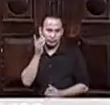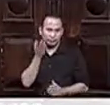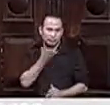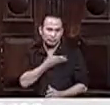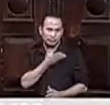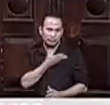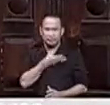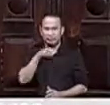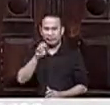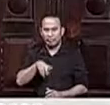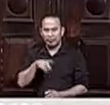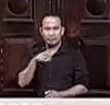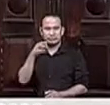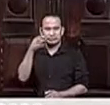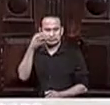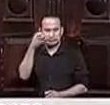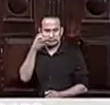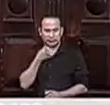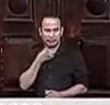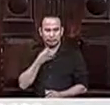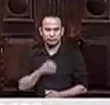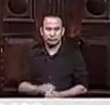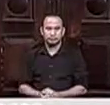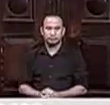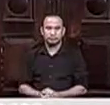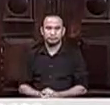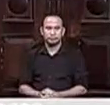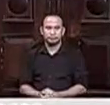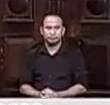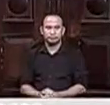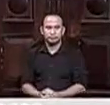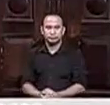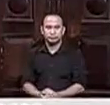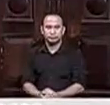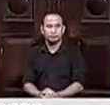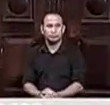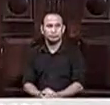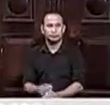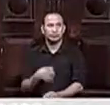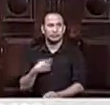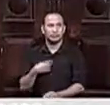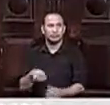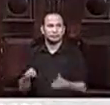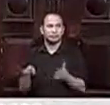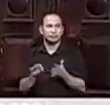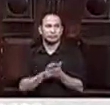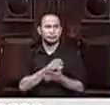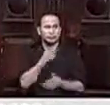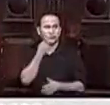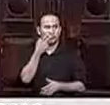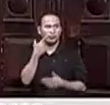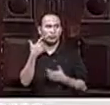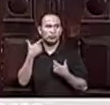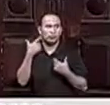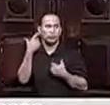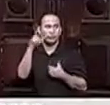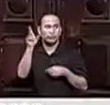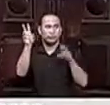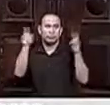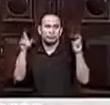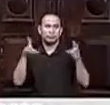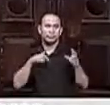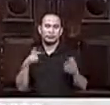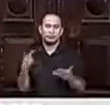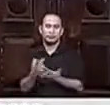é muito grave. Então, eu aqui, eu me inscrevi para falar sobre outro problema que estava acontecendo na cidade